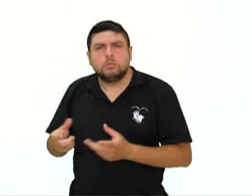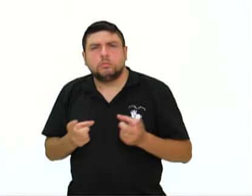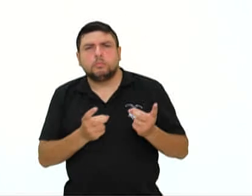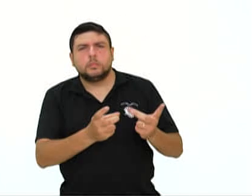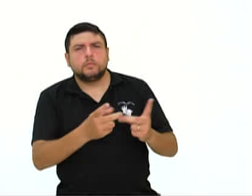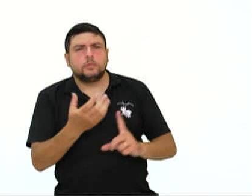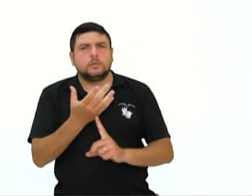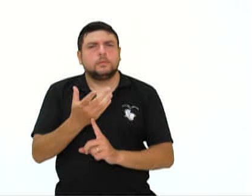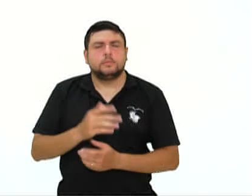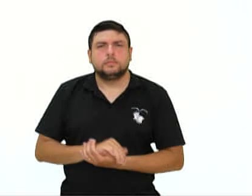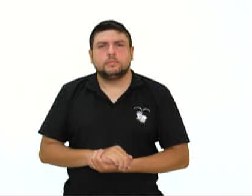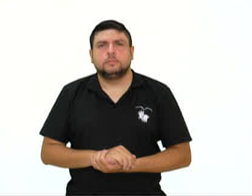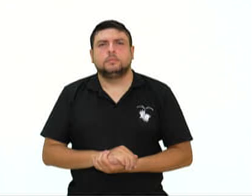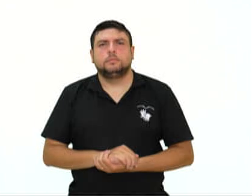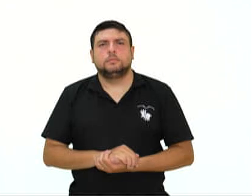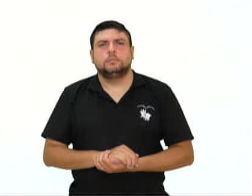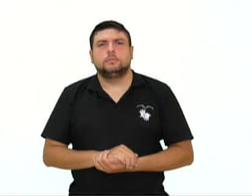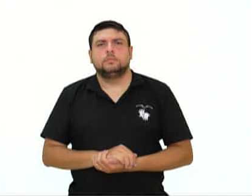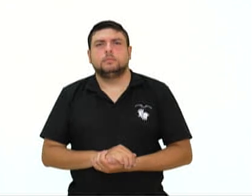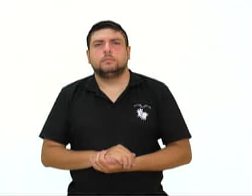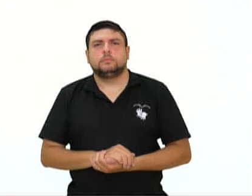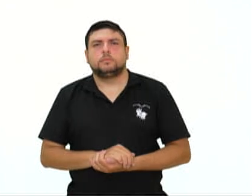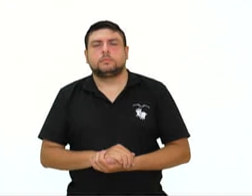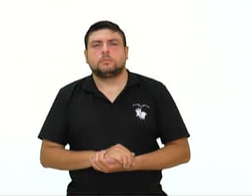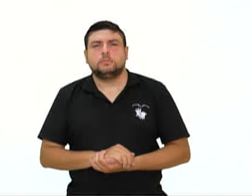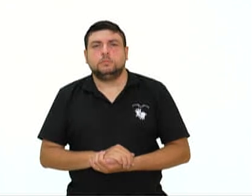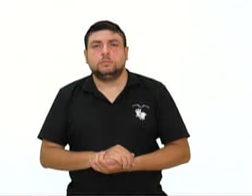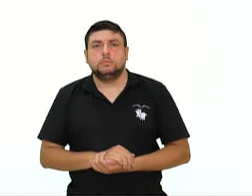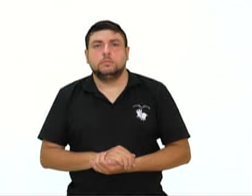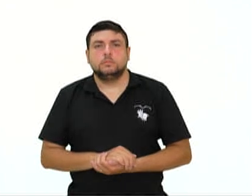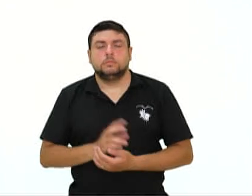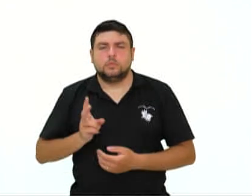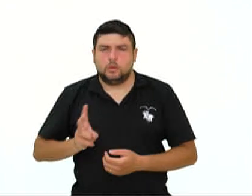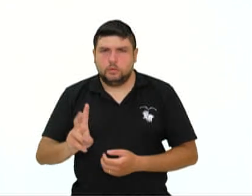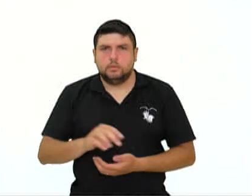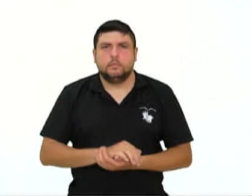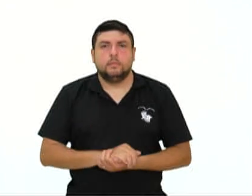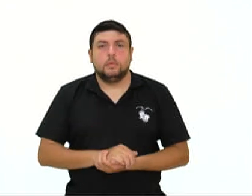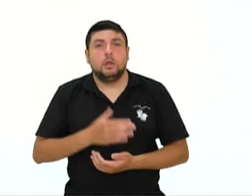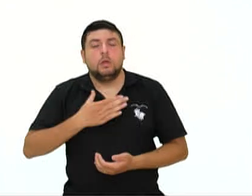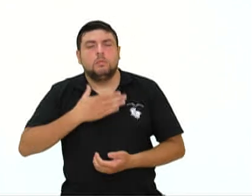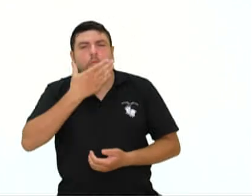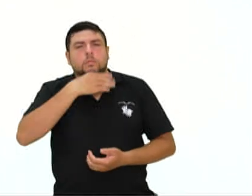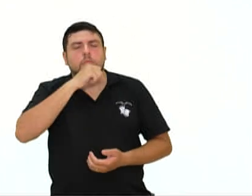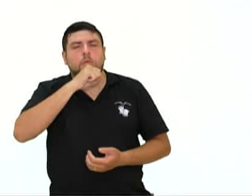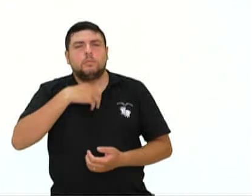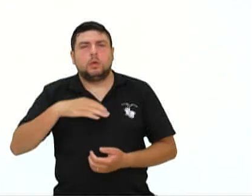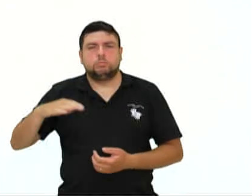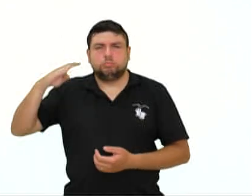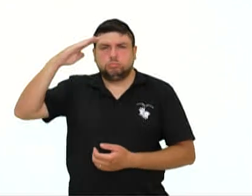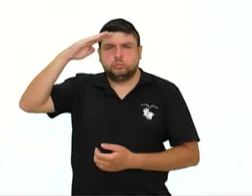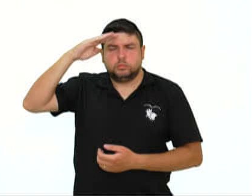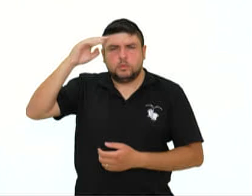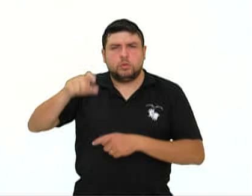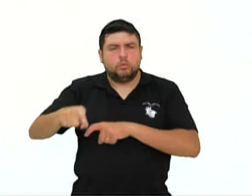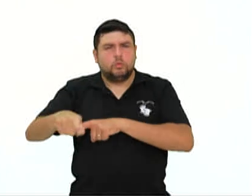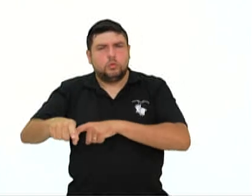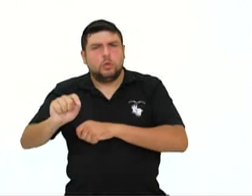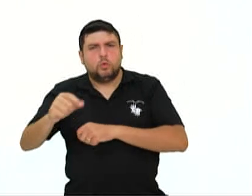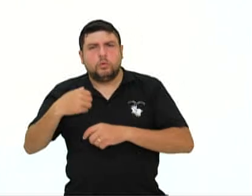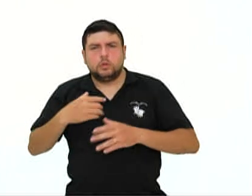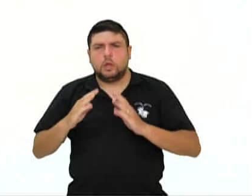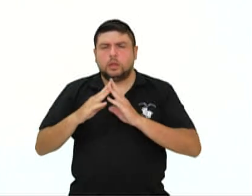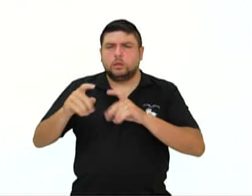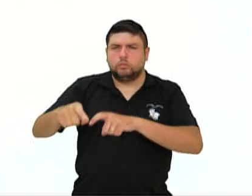populares. Continuando lá, então. Meu pai era o coronel Belarmino, que tinha 7 fazendas, aquela casa suntuosa de